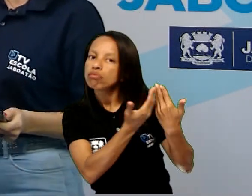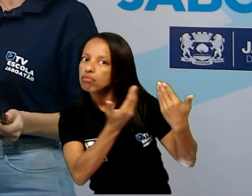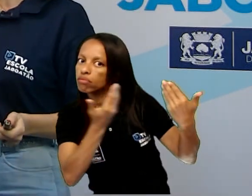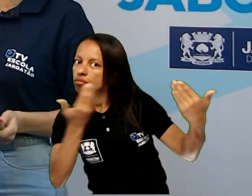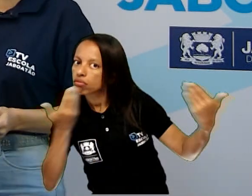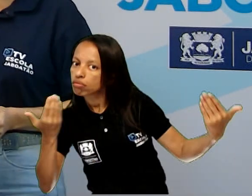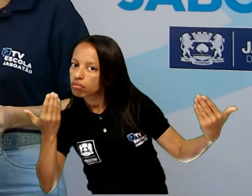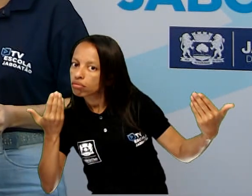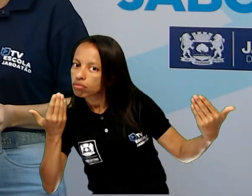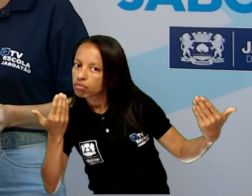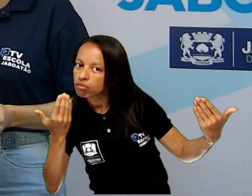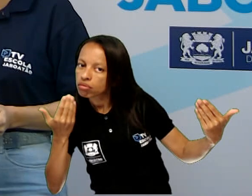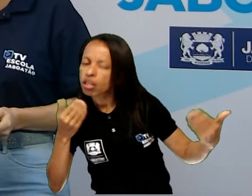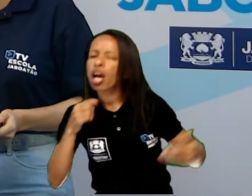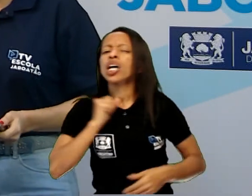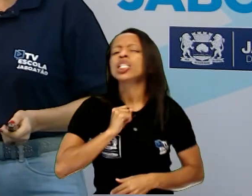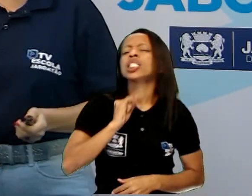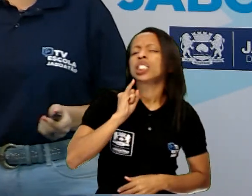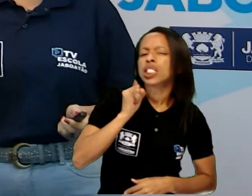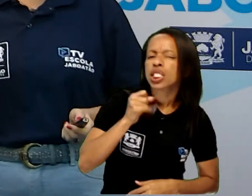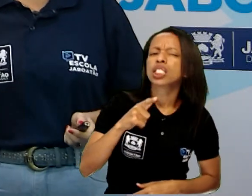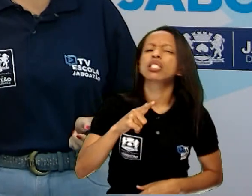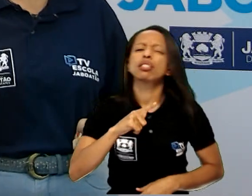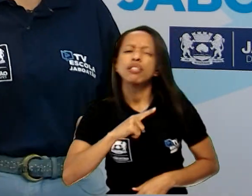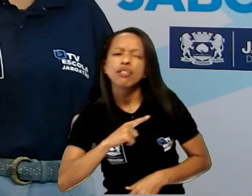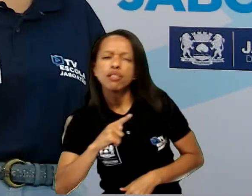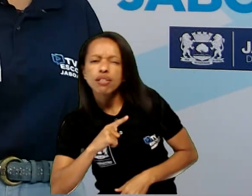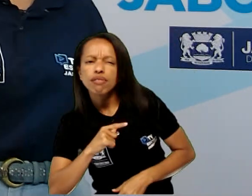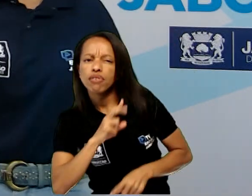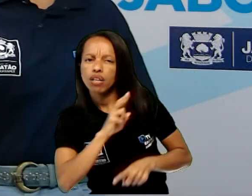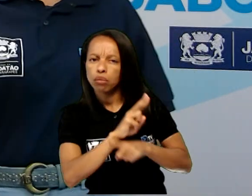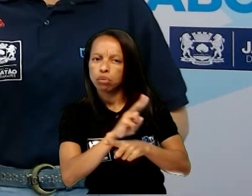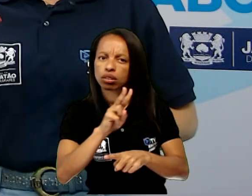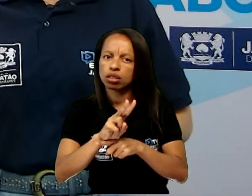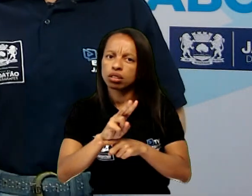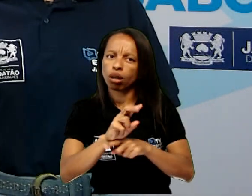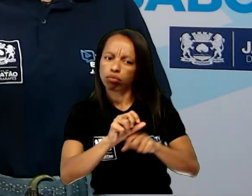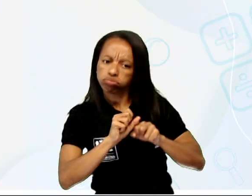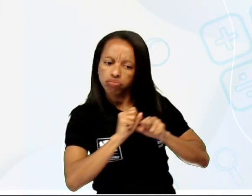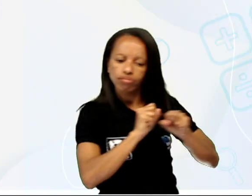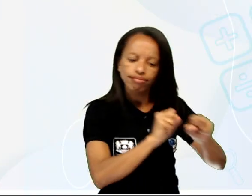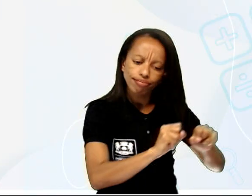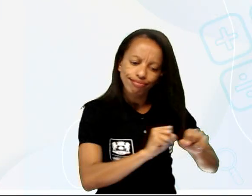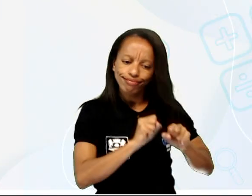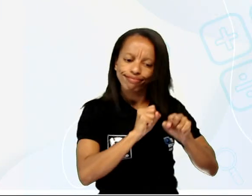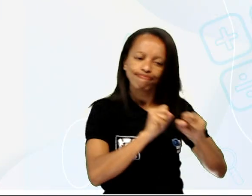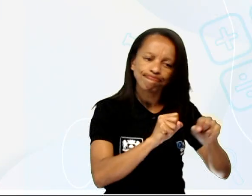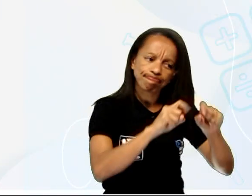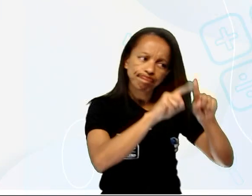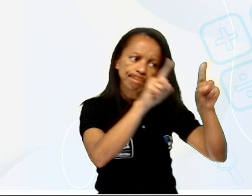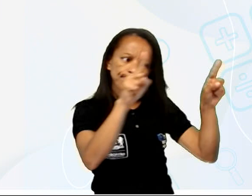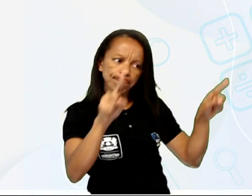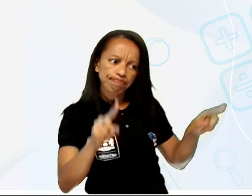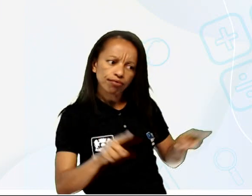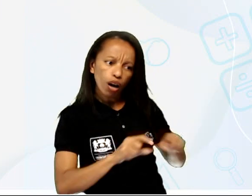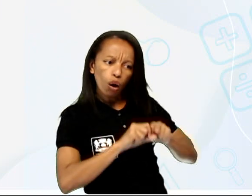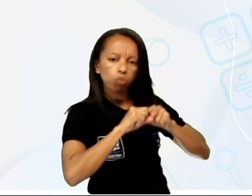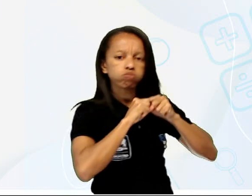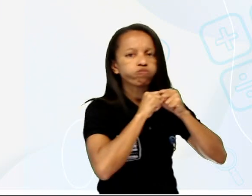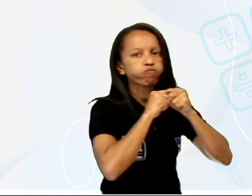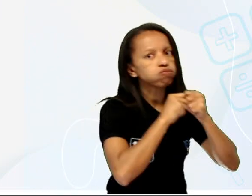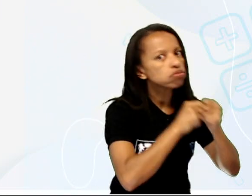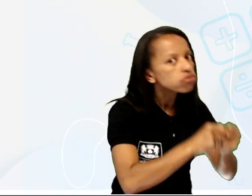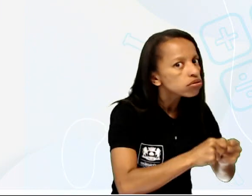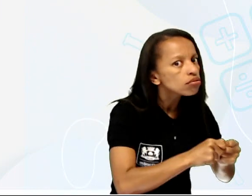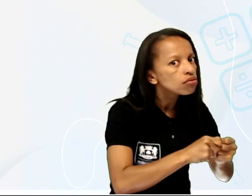a grade de proteção, ela pode se romper com a pressão que você exerce, com o peso, né? Com